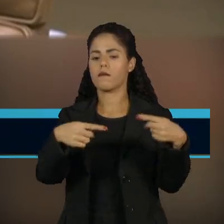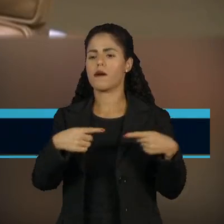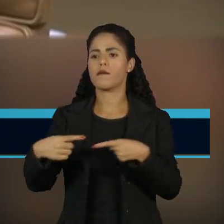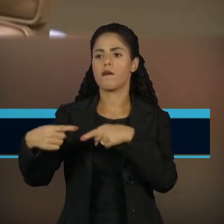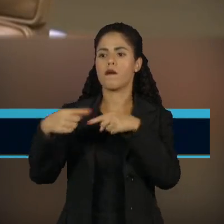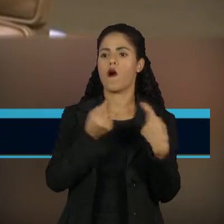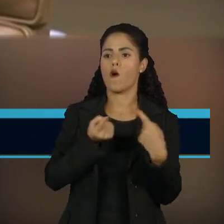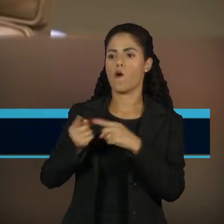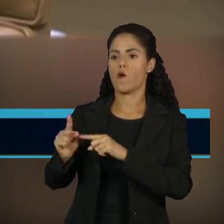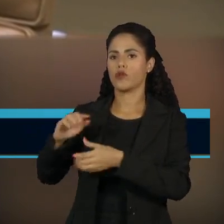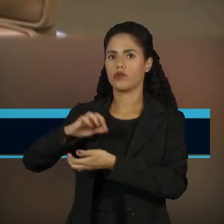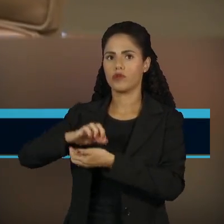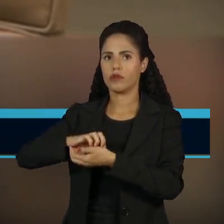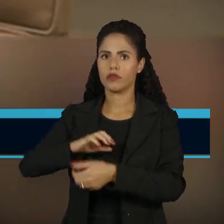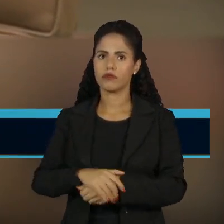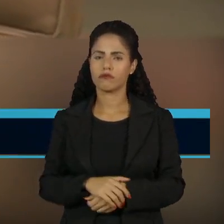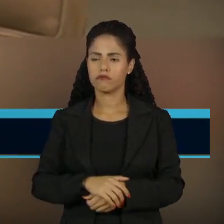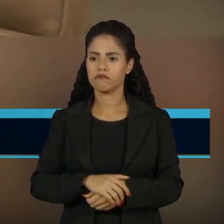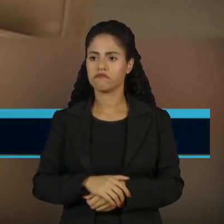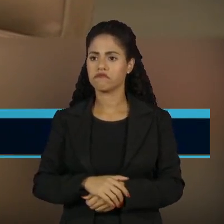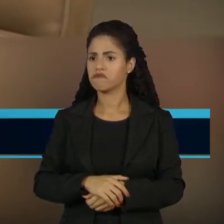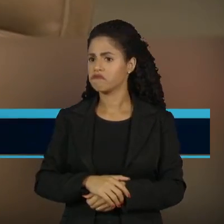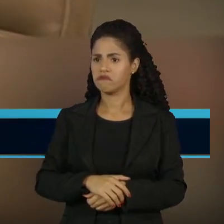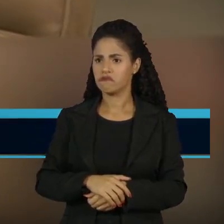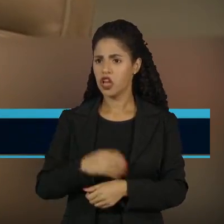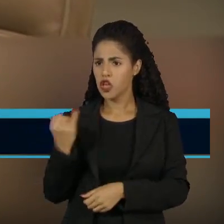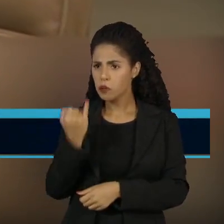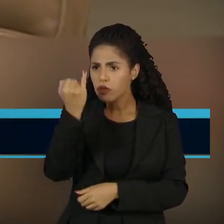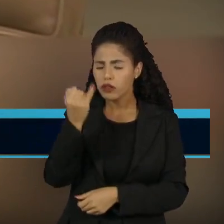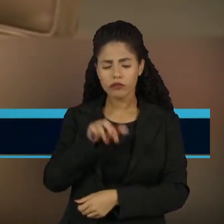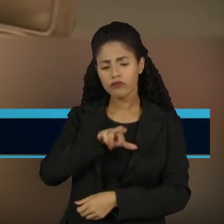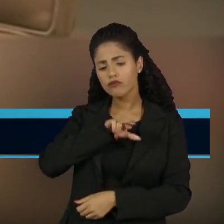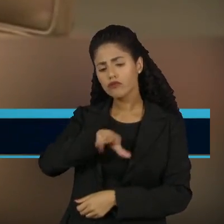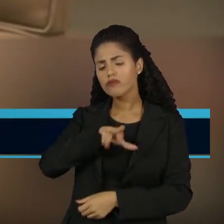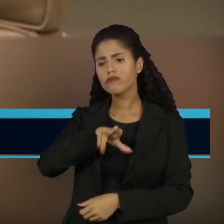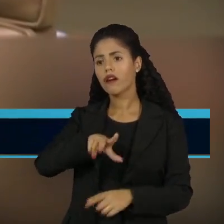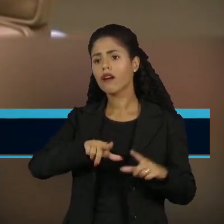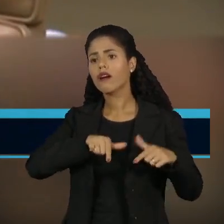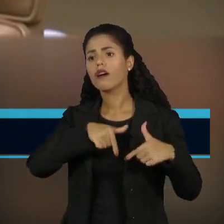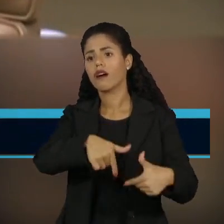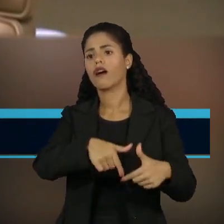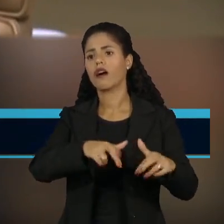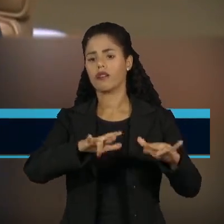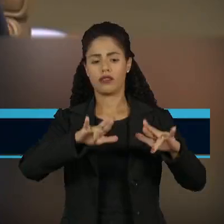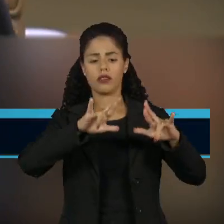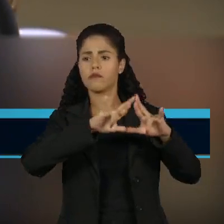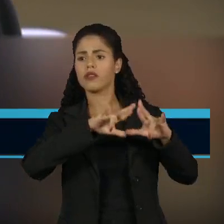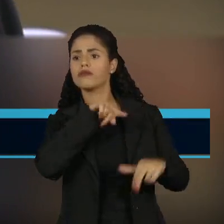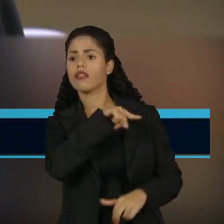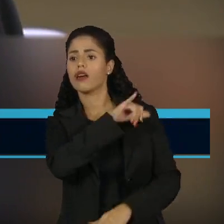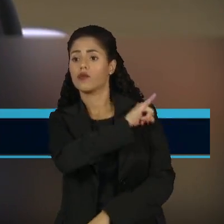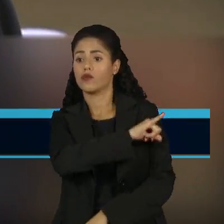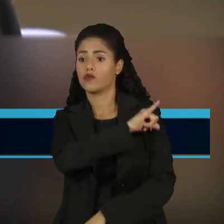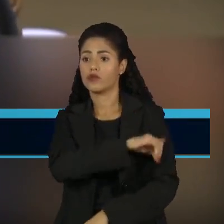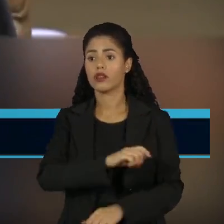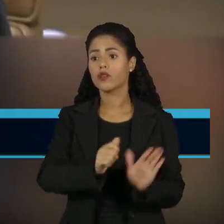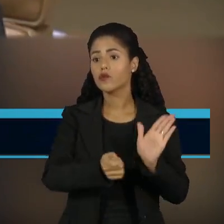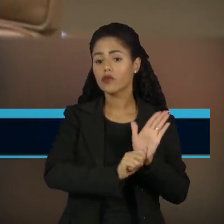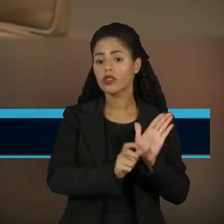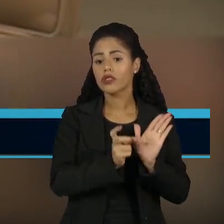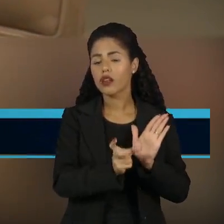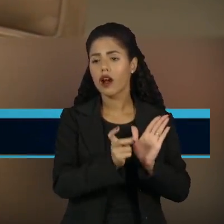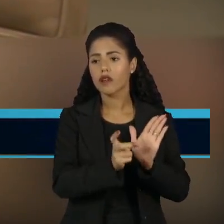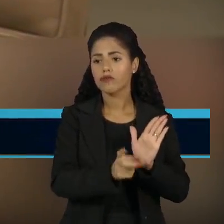contra o Supremo. Não são relevantes as ações da milícia no Rio de Janeiro, do narcotráfico,